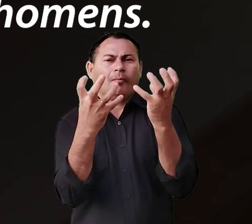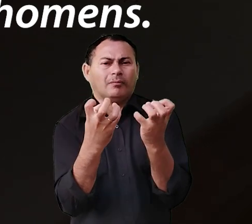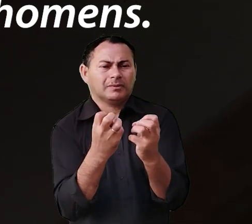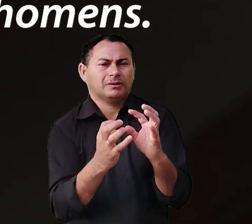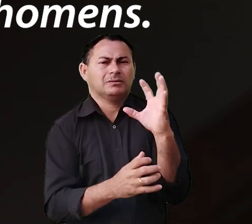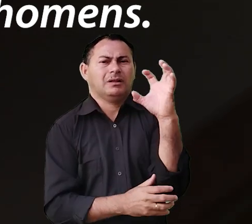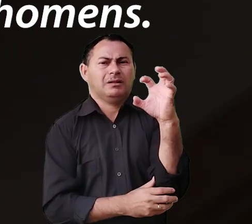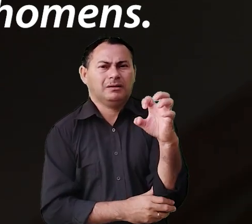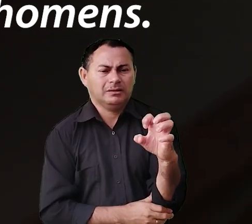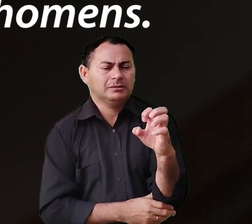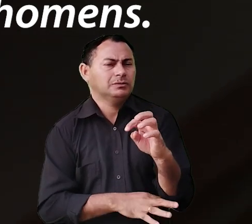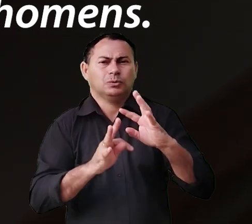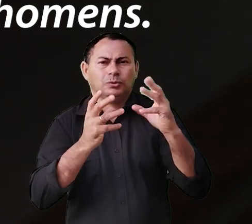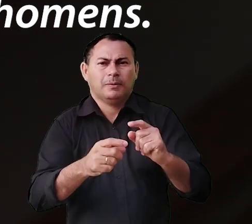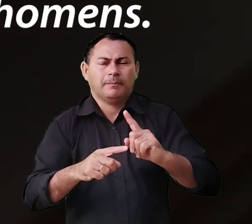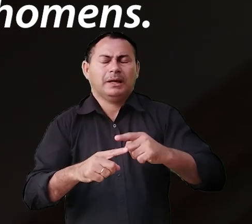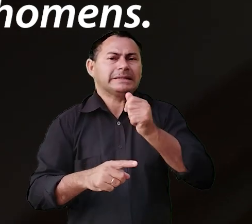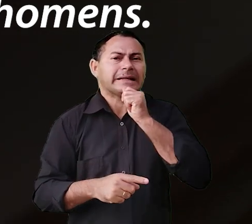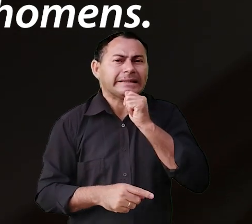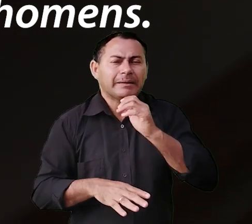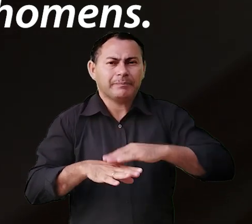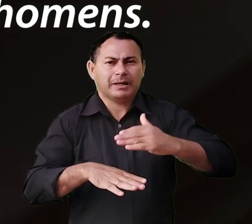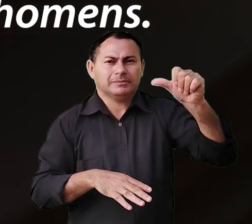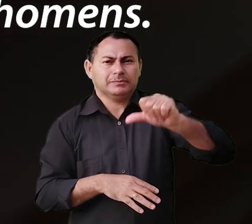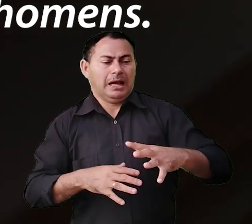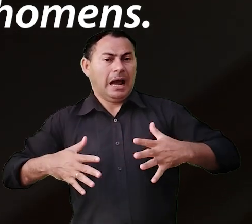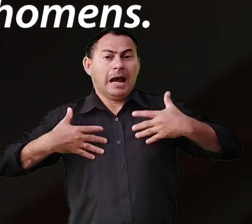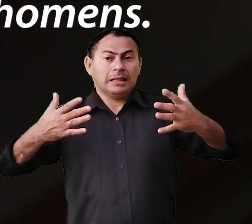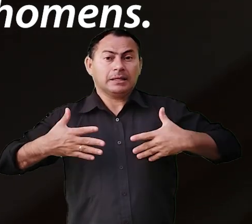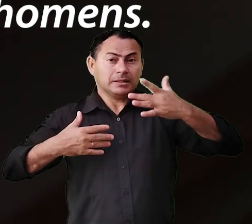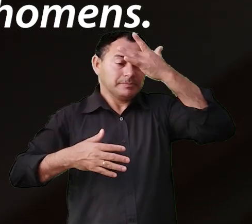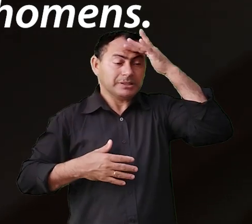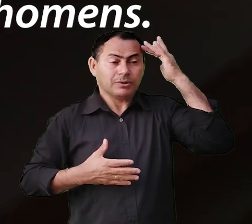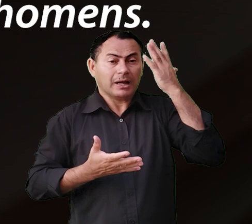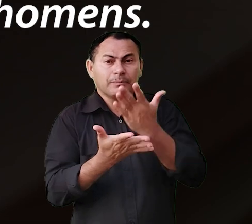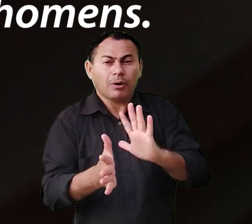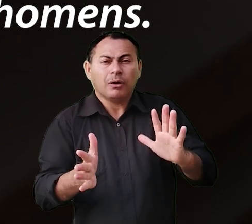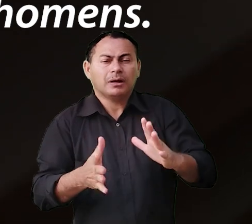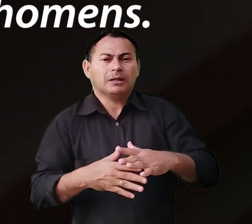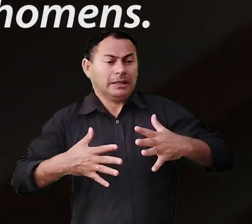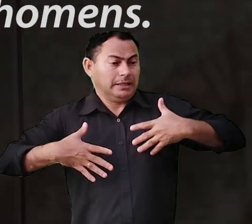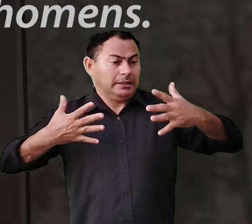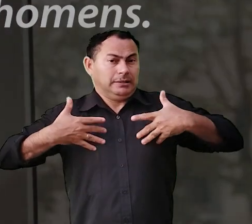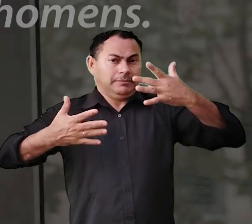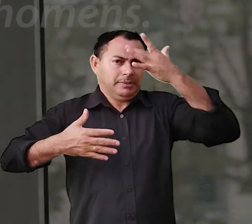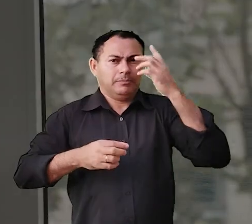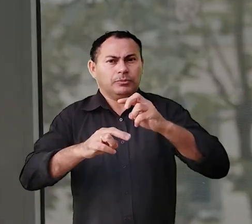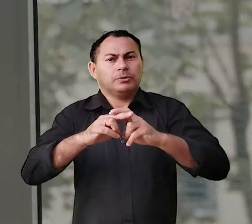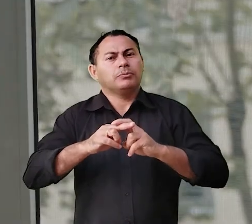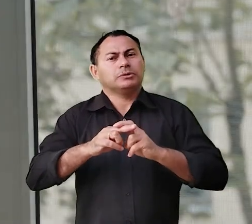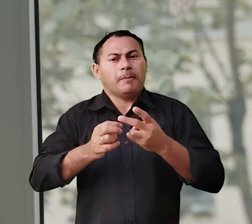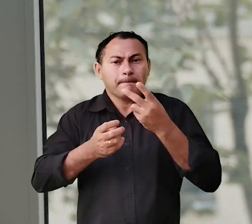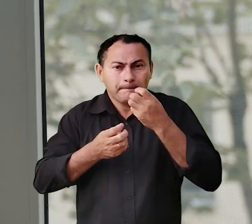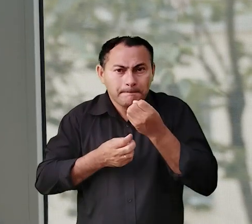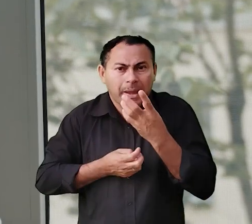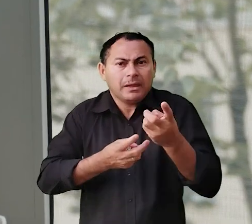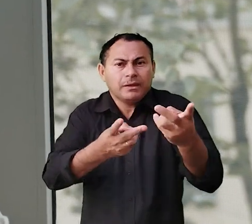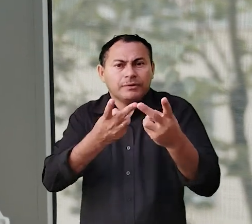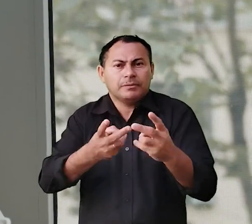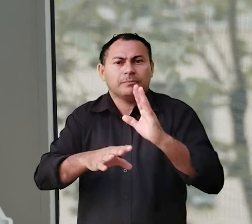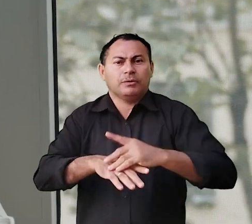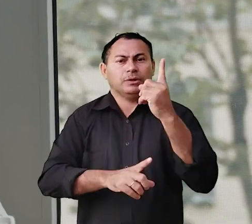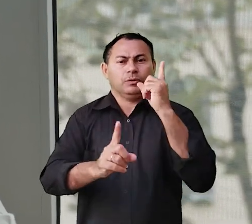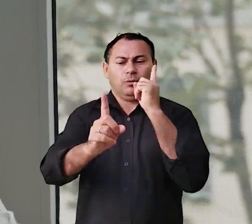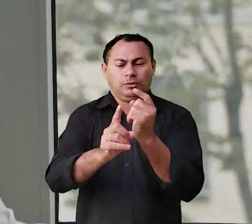campo secaram. Secou-se mais ainda a alegria dos homens. Bem-vindo a mais um encontro